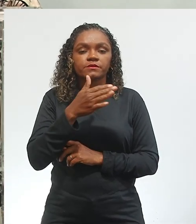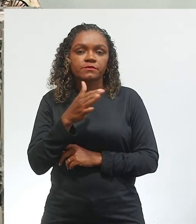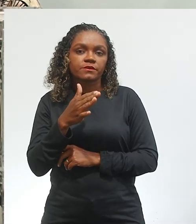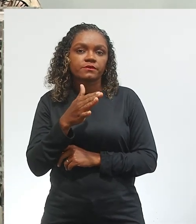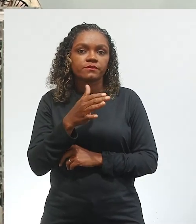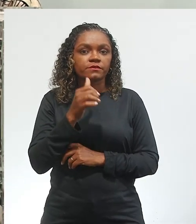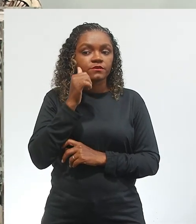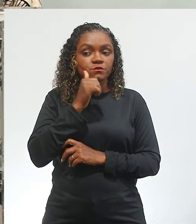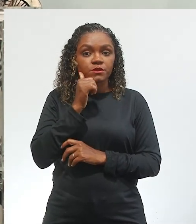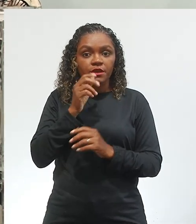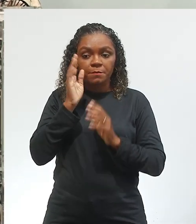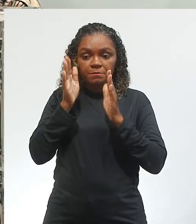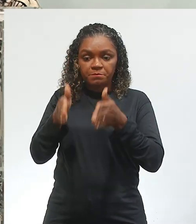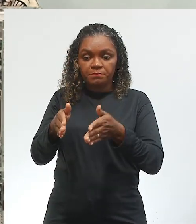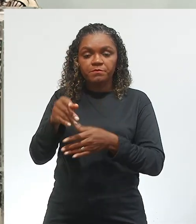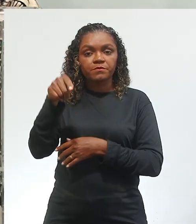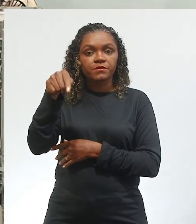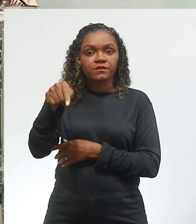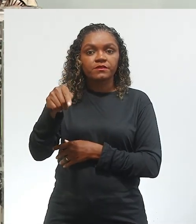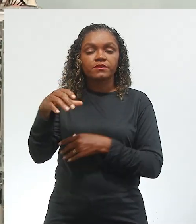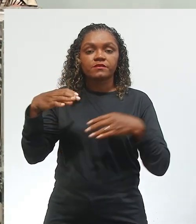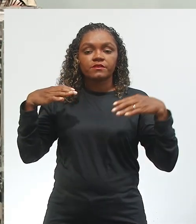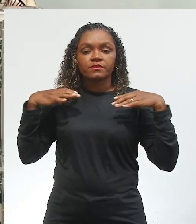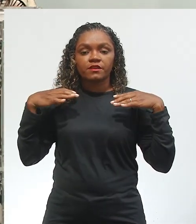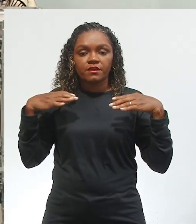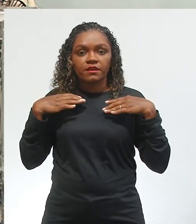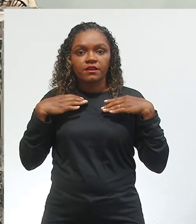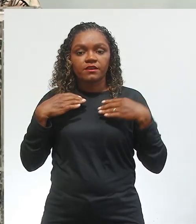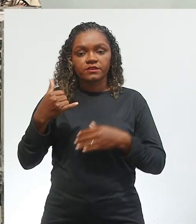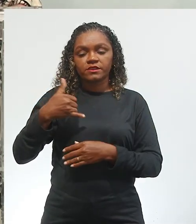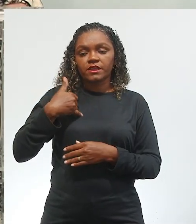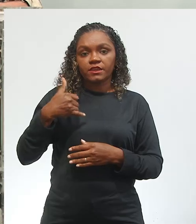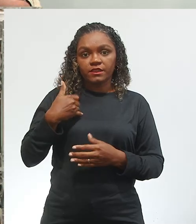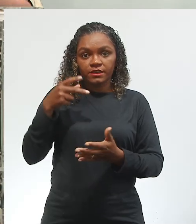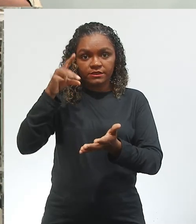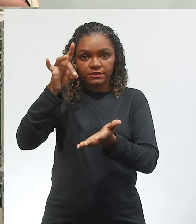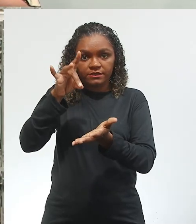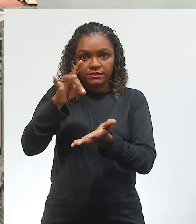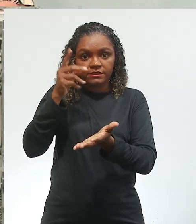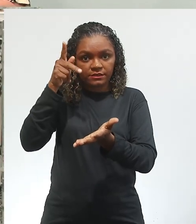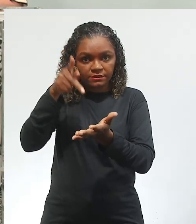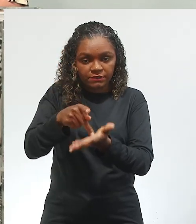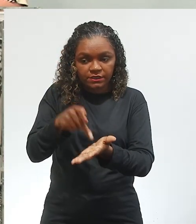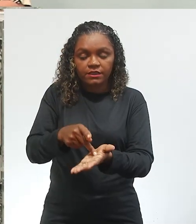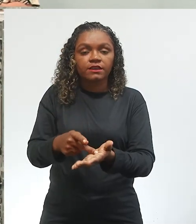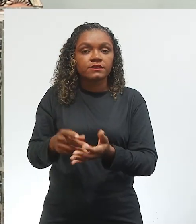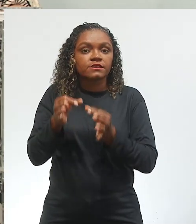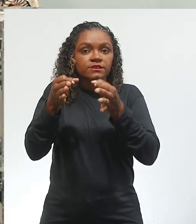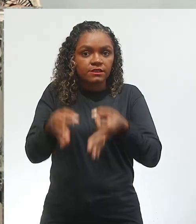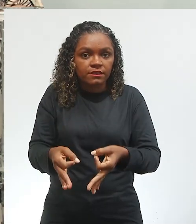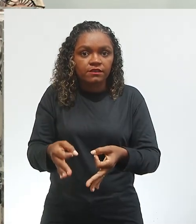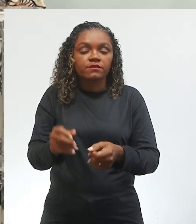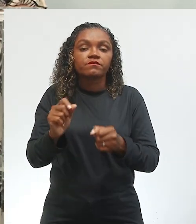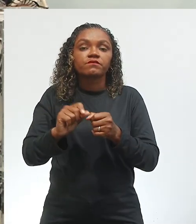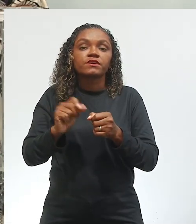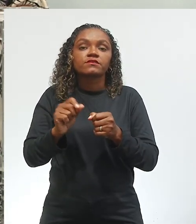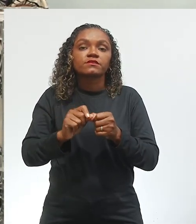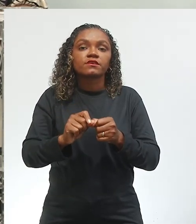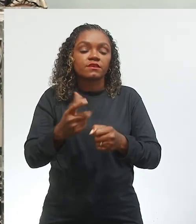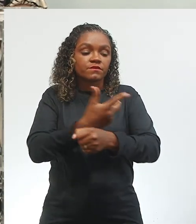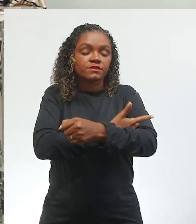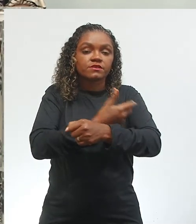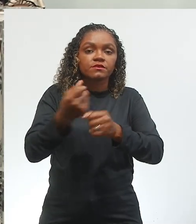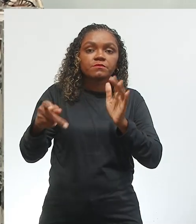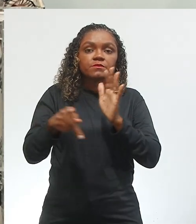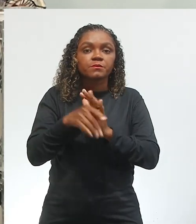que 90% das mulheres da cidade façam, na idade, né, que precisa, façam lá o exame de prevenção de